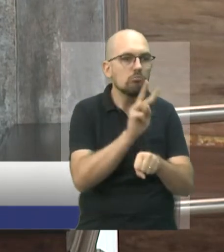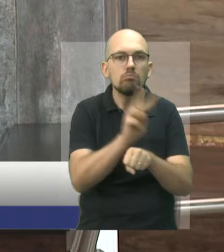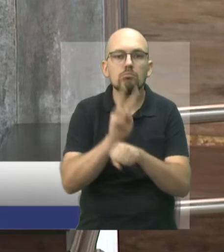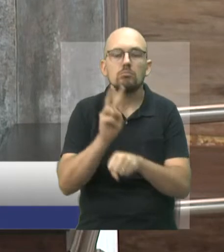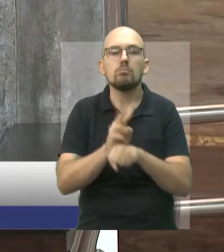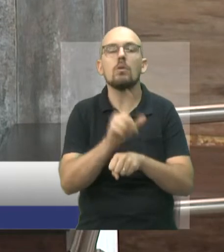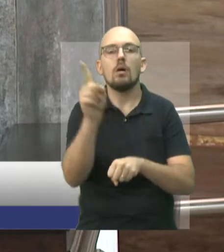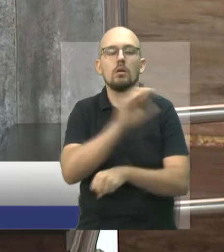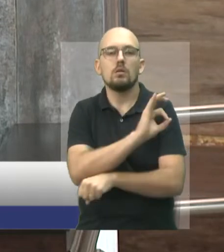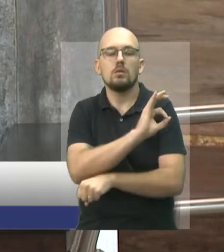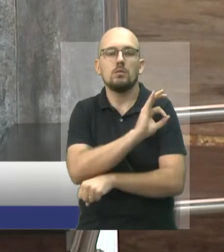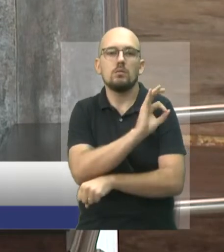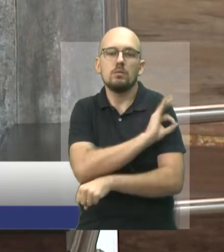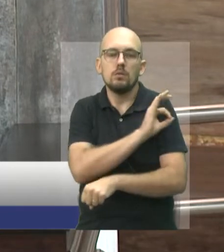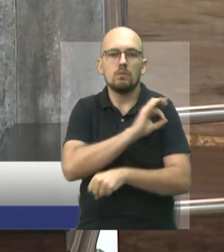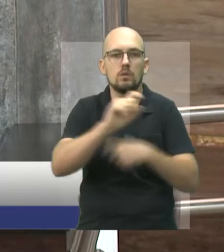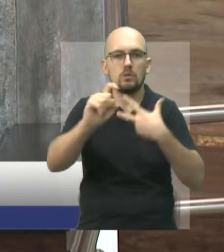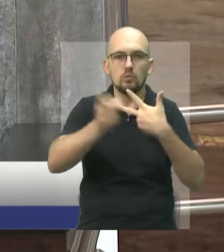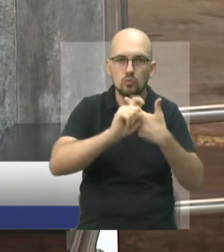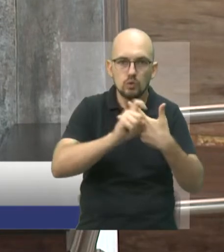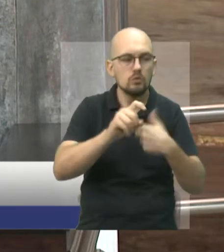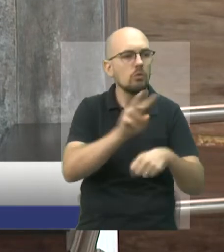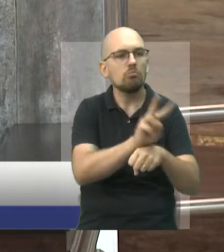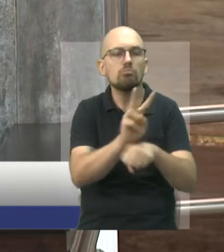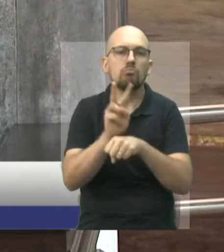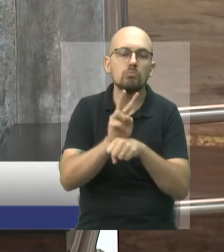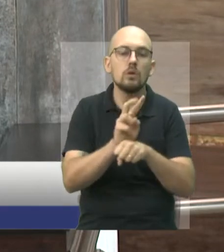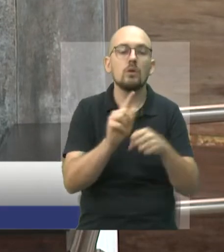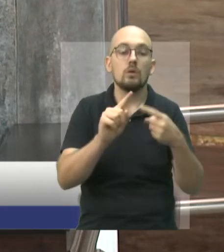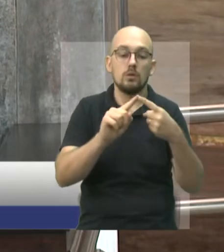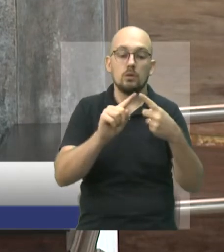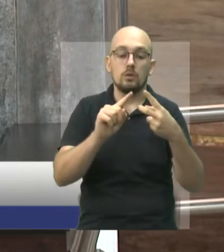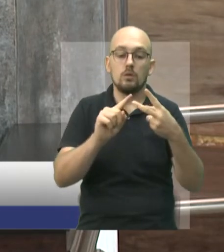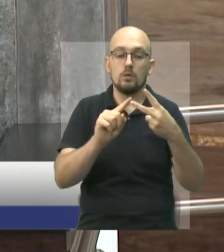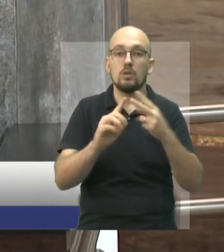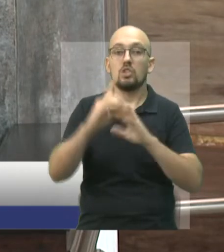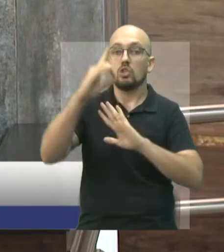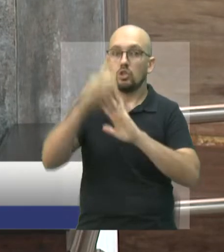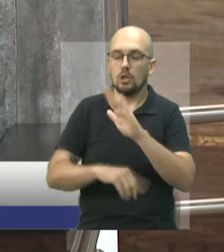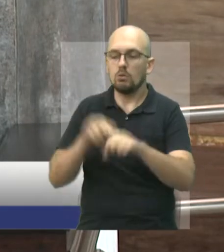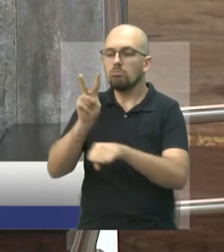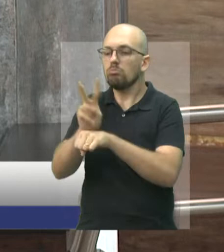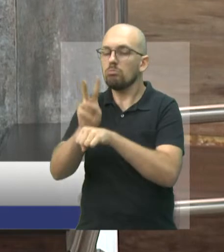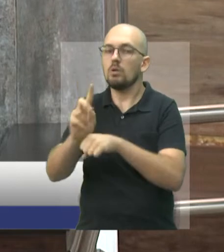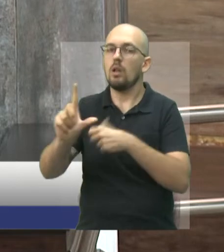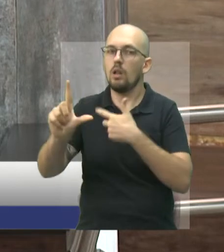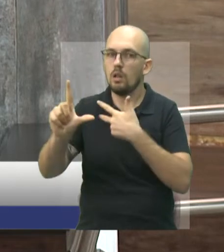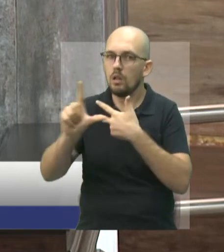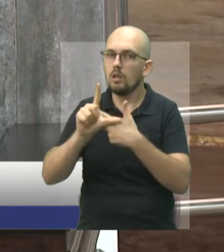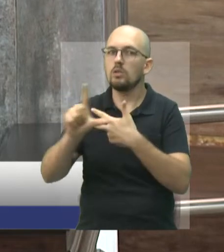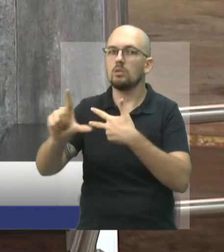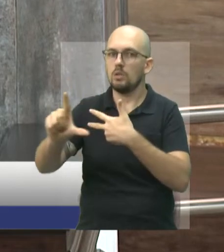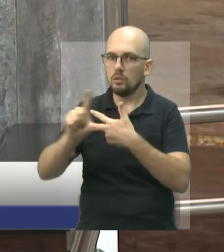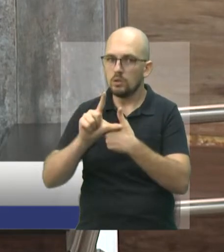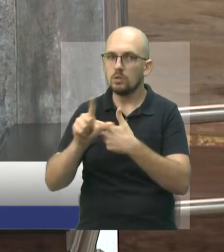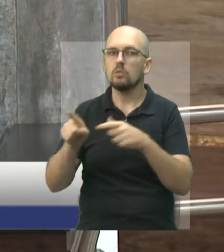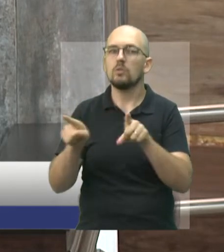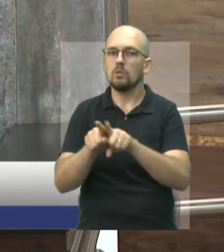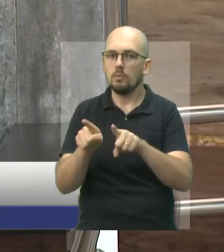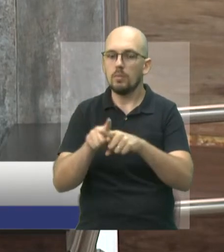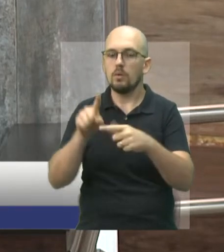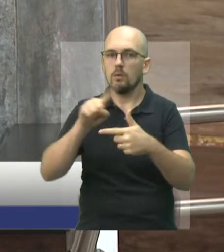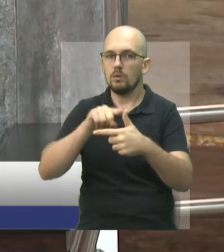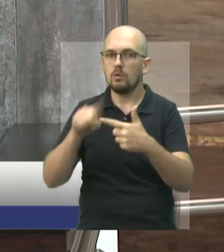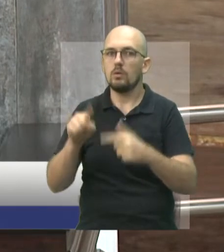Executivo, eu também tenho o direito de fiscalizar o Poder Legislativo, onde somos